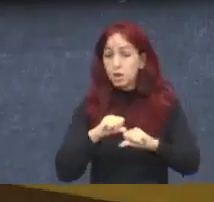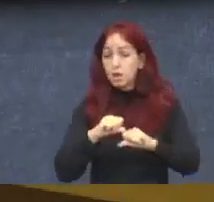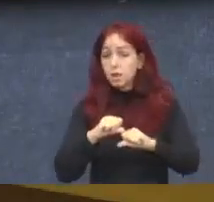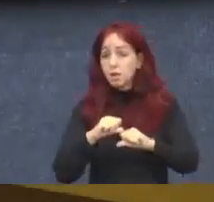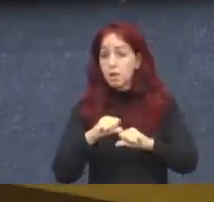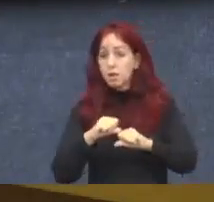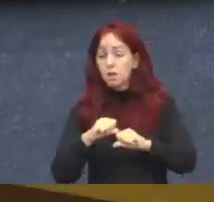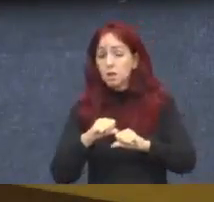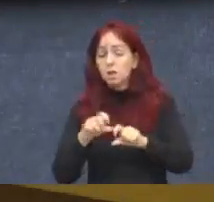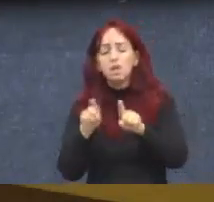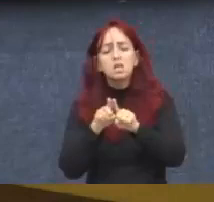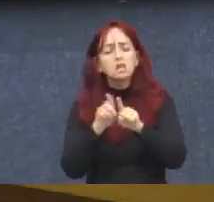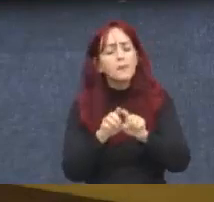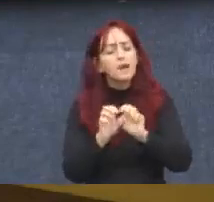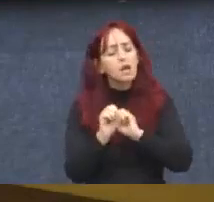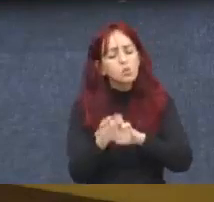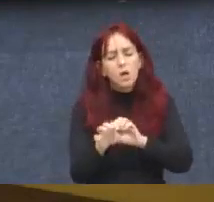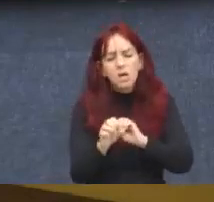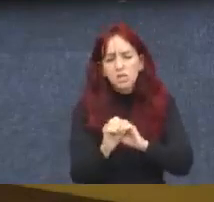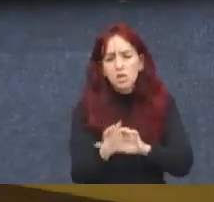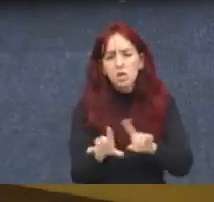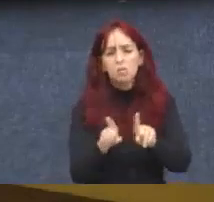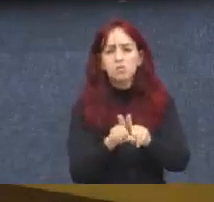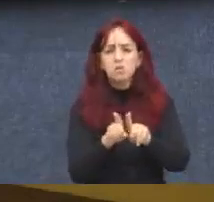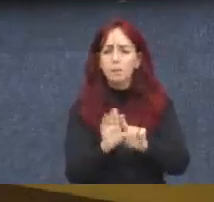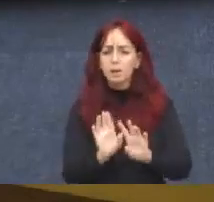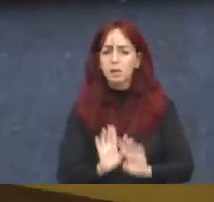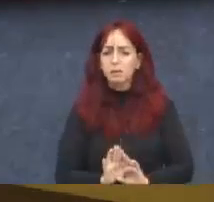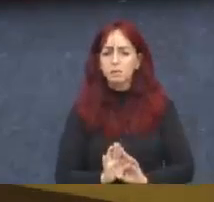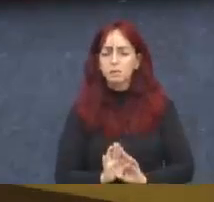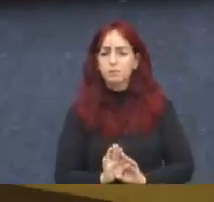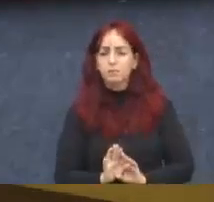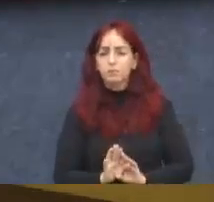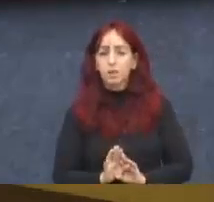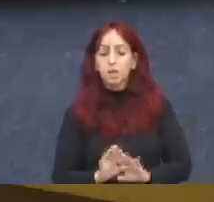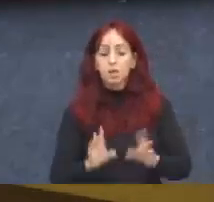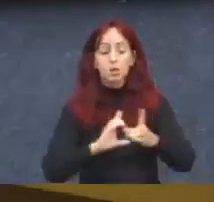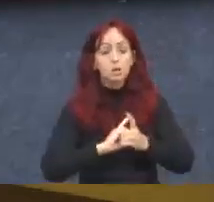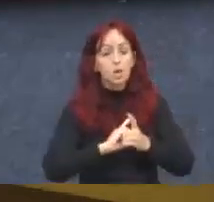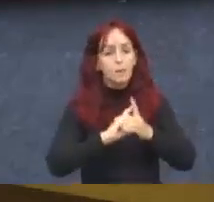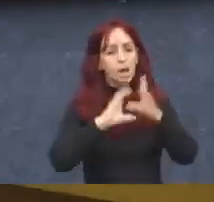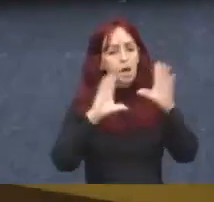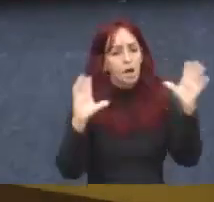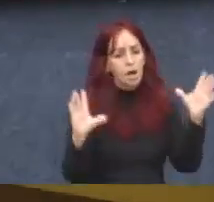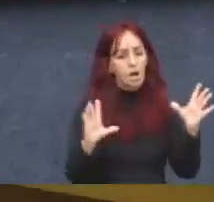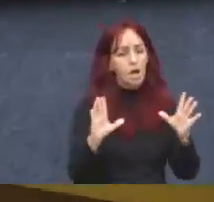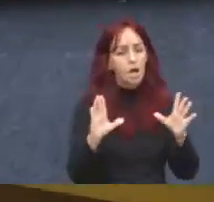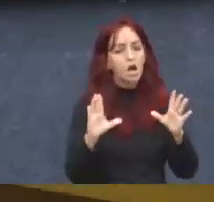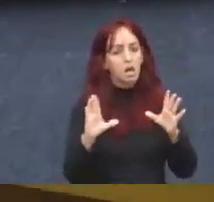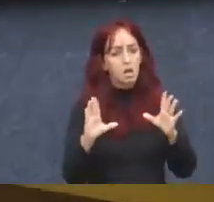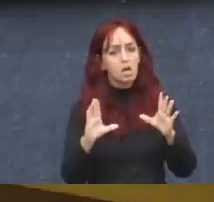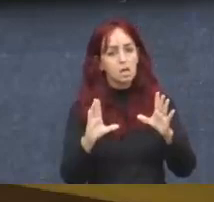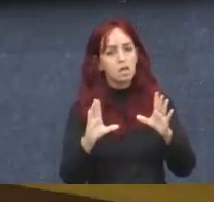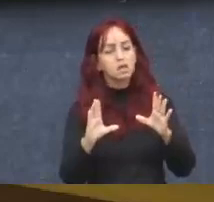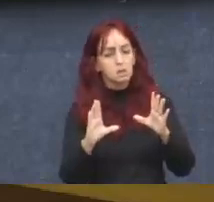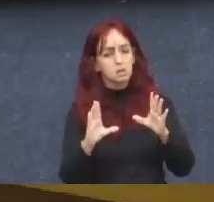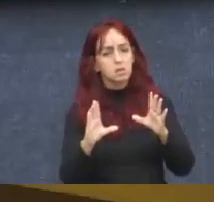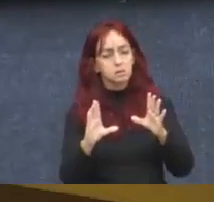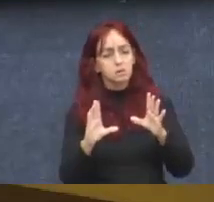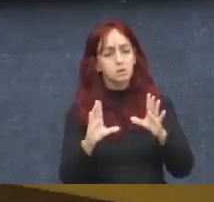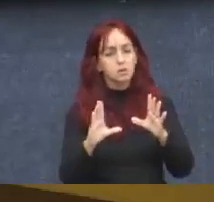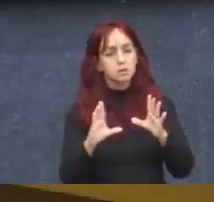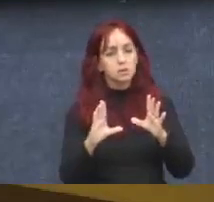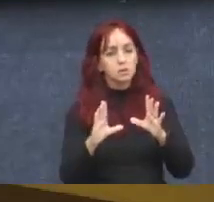Do mesmo modo, educação, minha companheira Isa. E os liberais conservadores que deram um golpe contra a presidenta Dilma